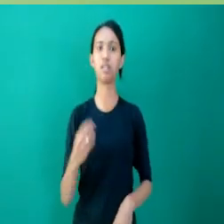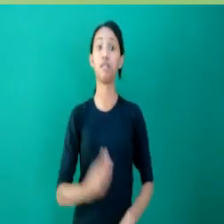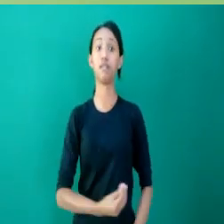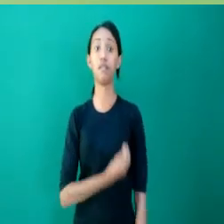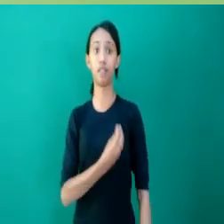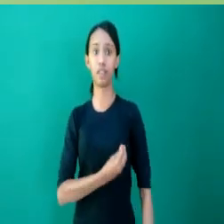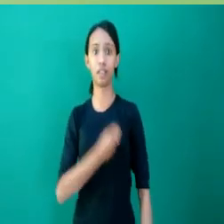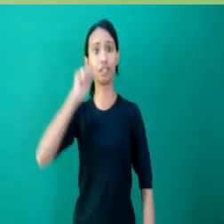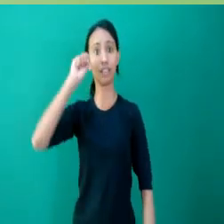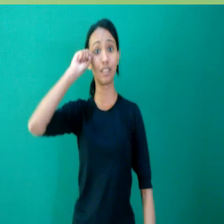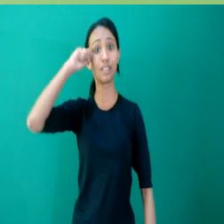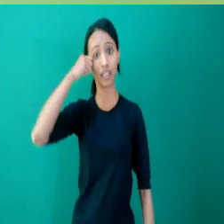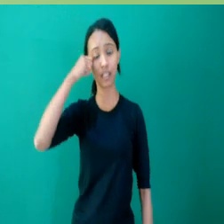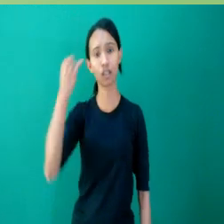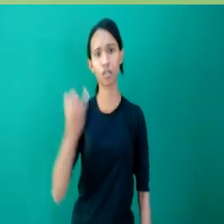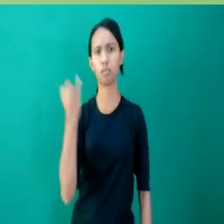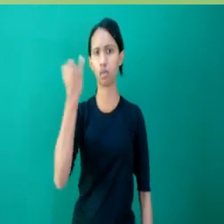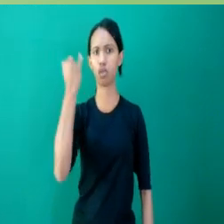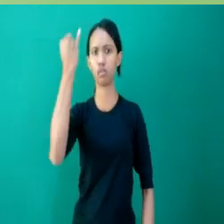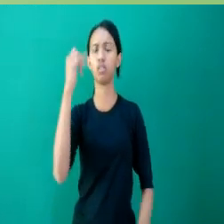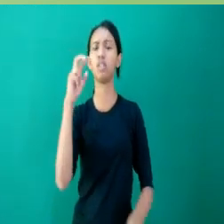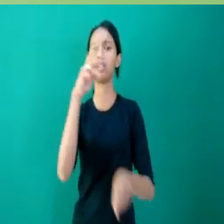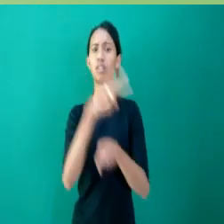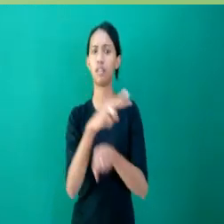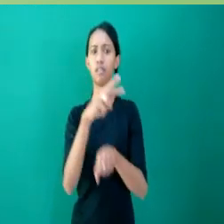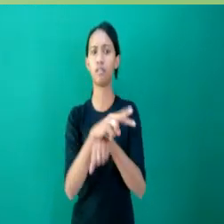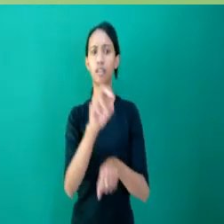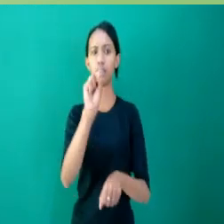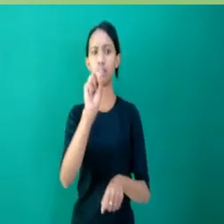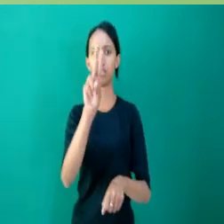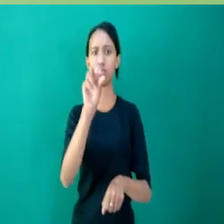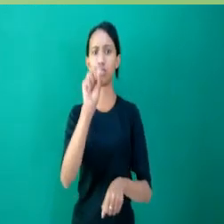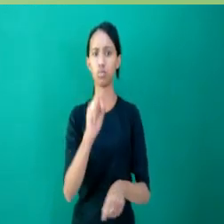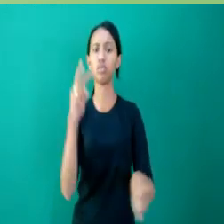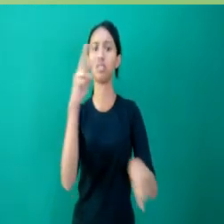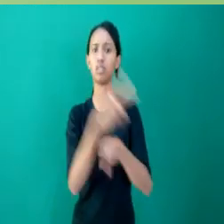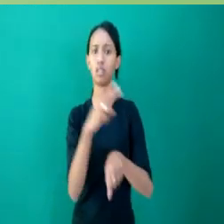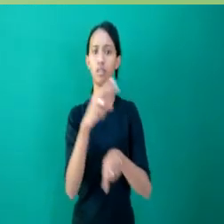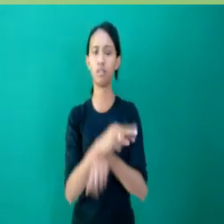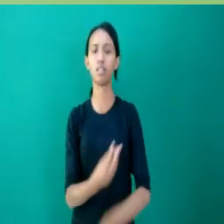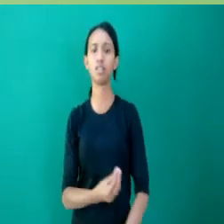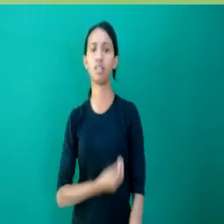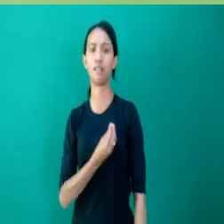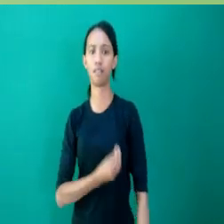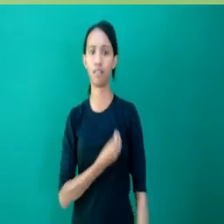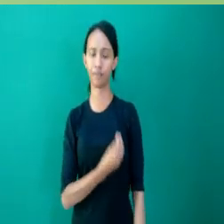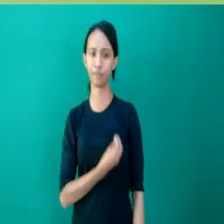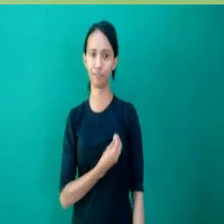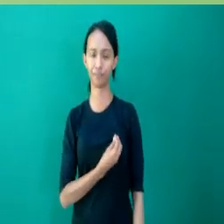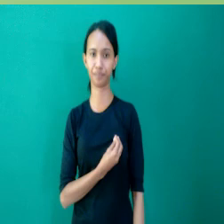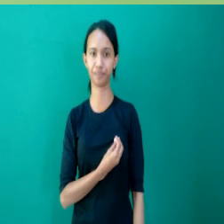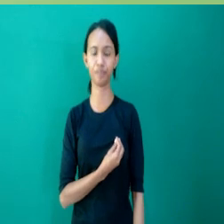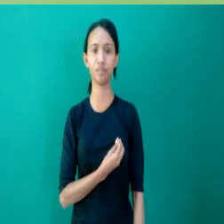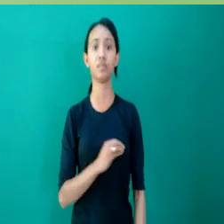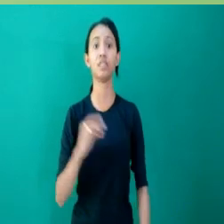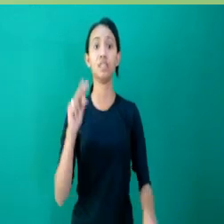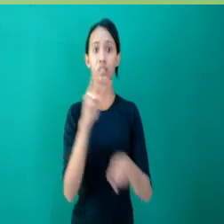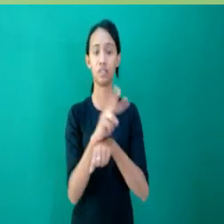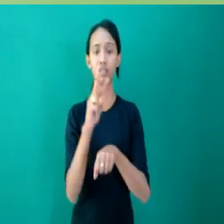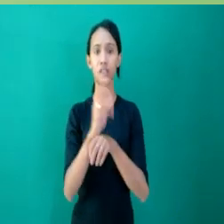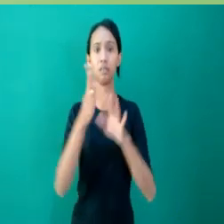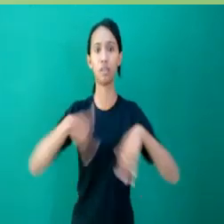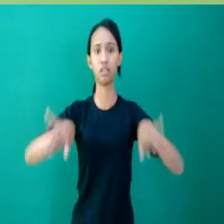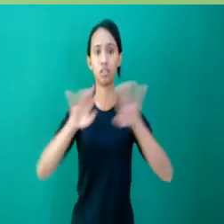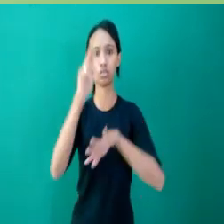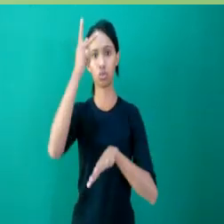Vidas negras importam, em defesa do SUS, em defesa da vida, em defesa